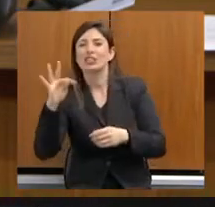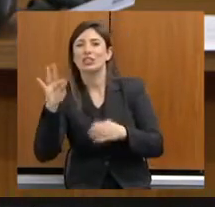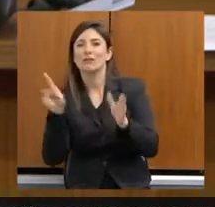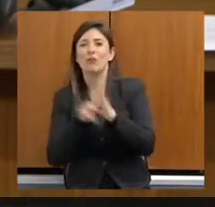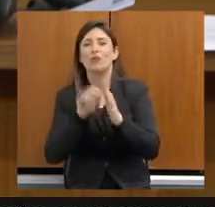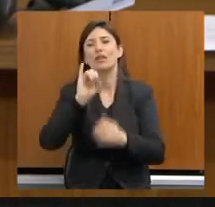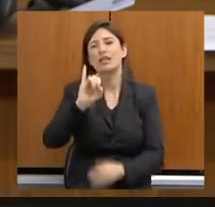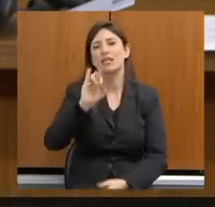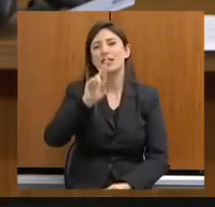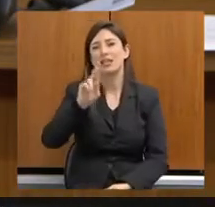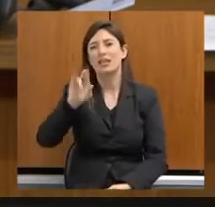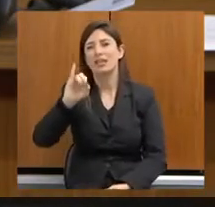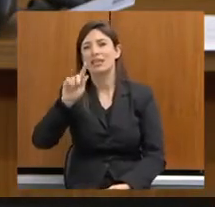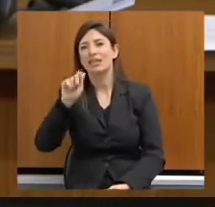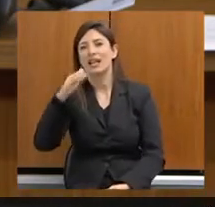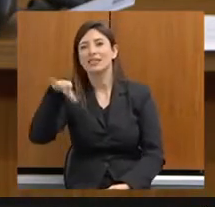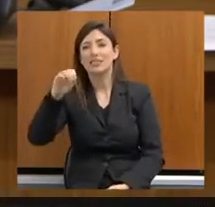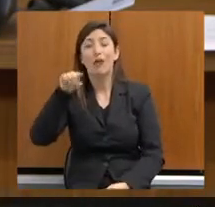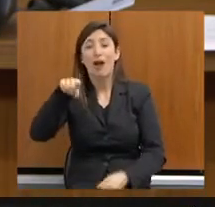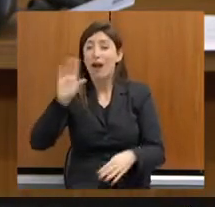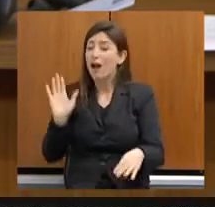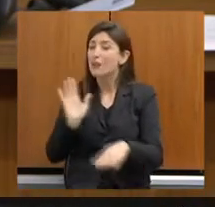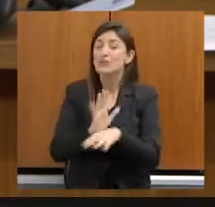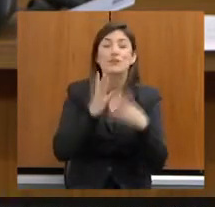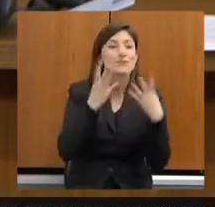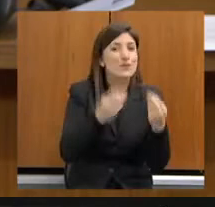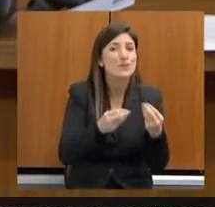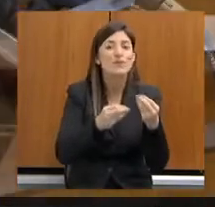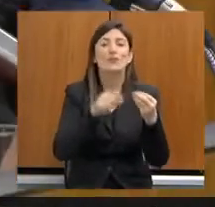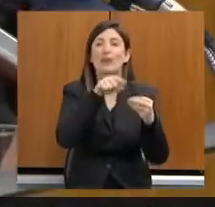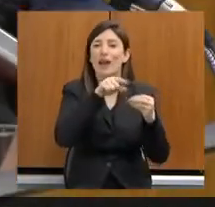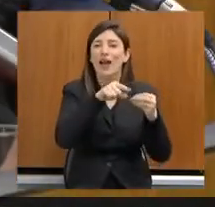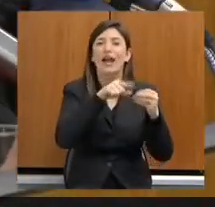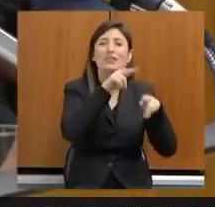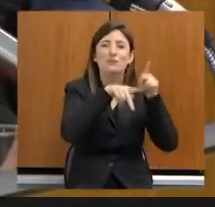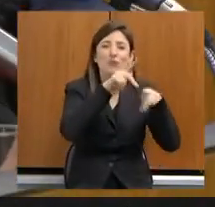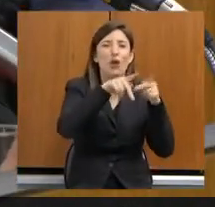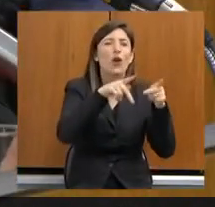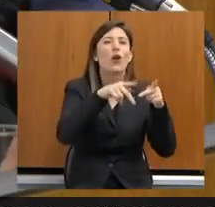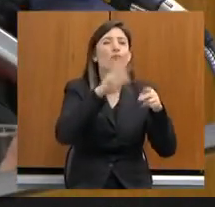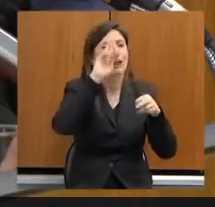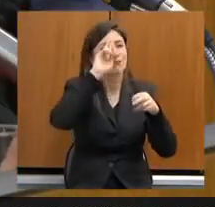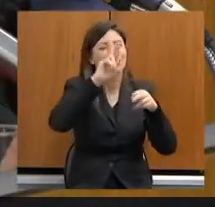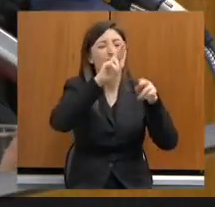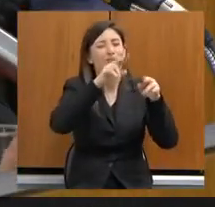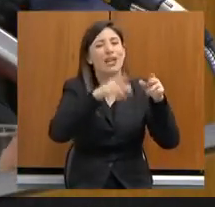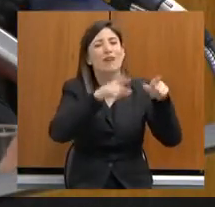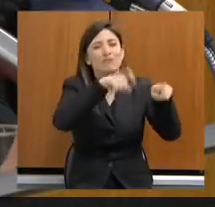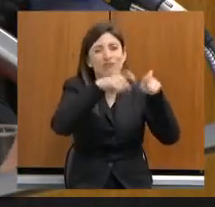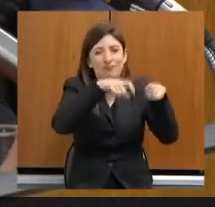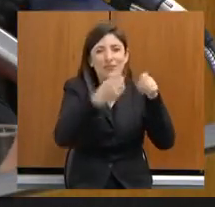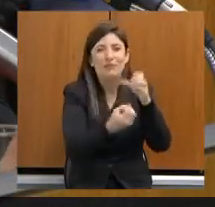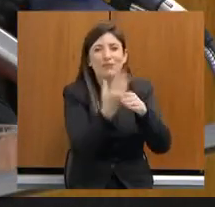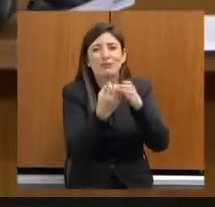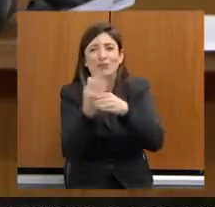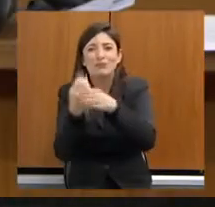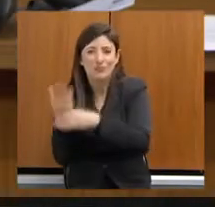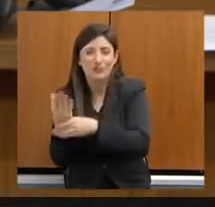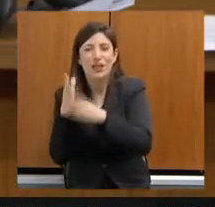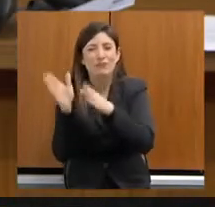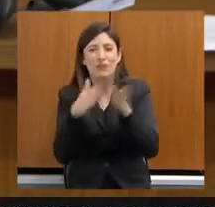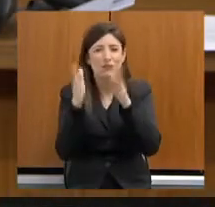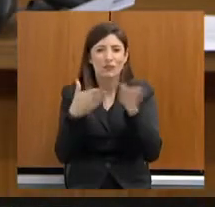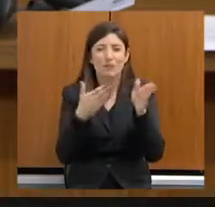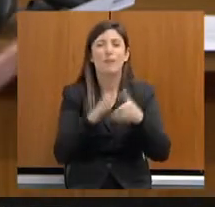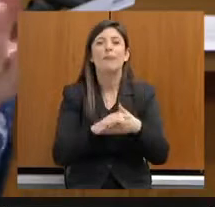familiares que eu acho que a gente precisa realmente fazer um resumo aí das políticas públicas que a gente está executando a secretaria de apoio